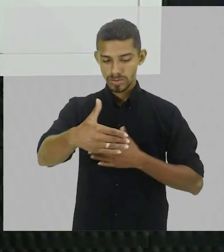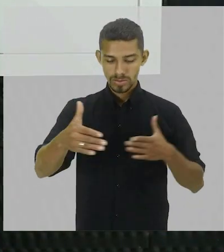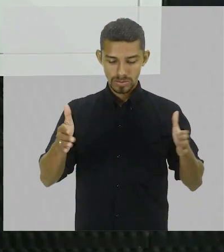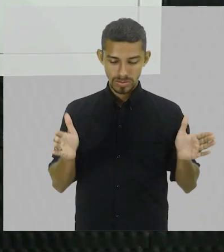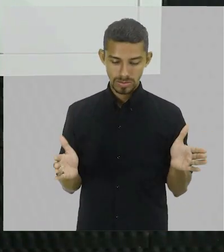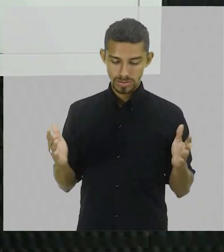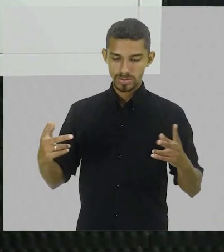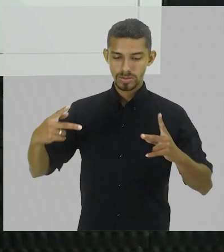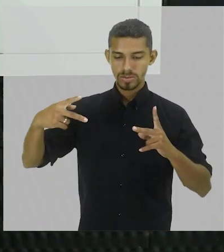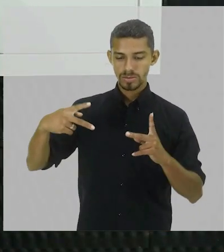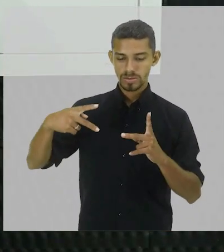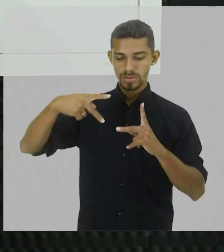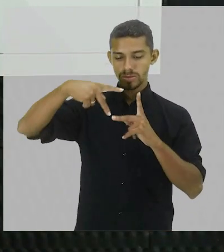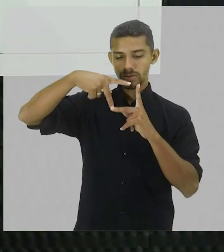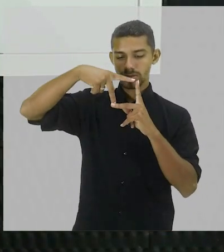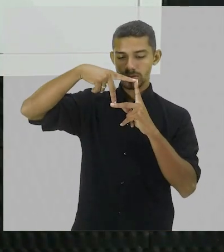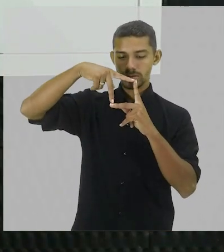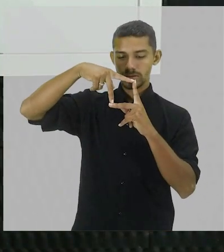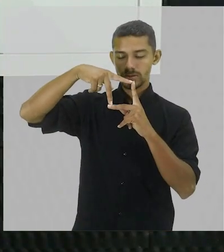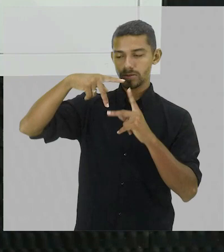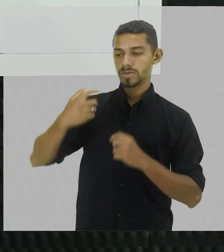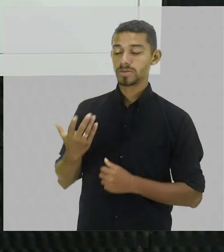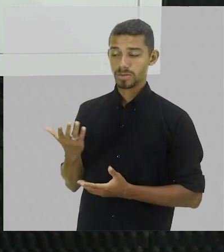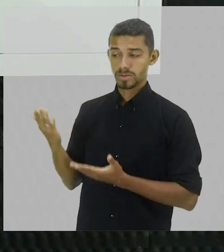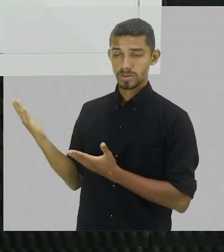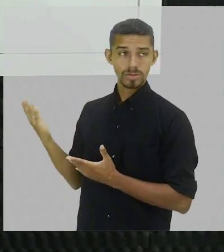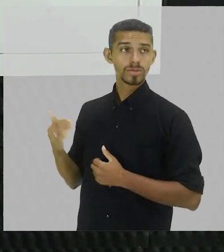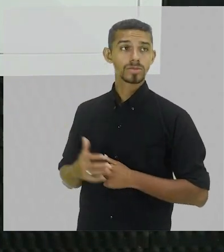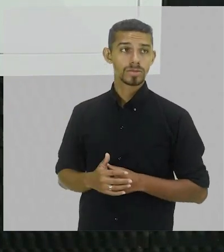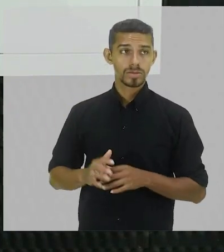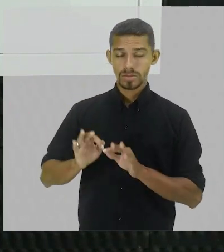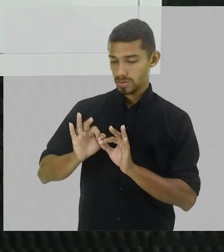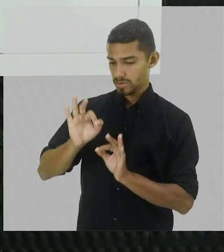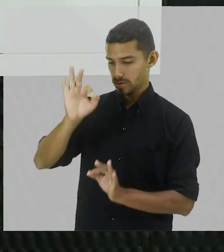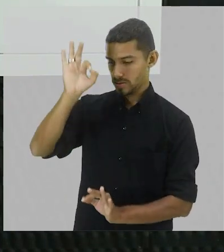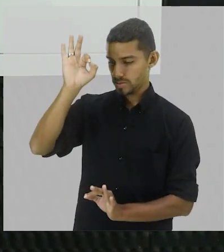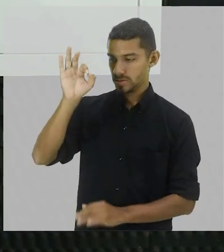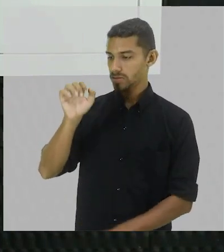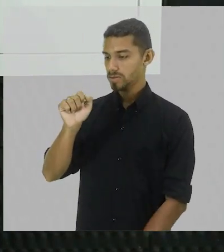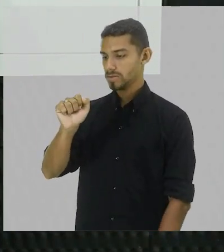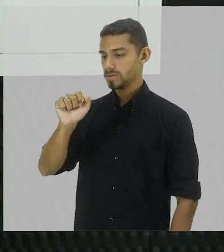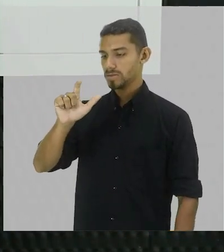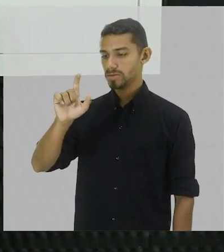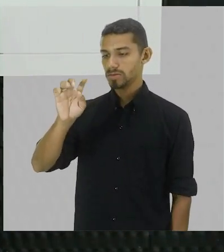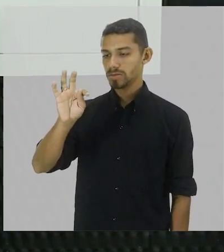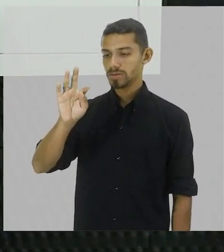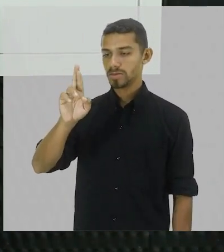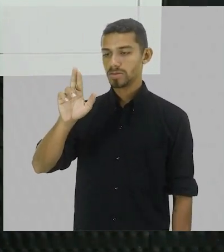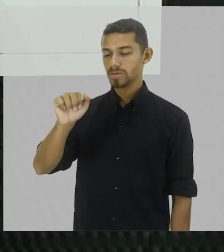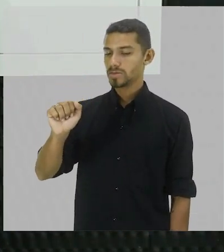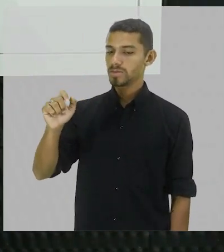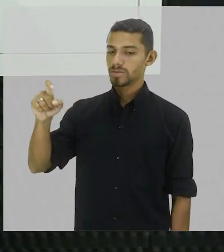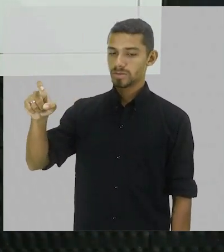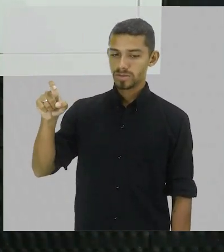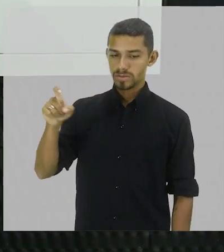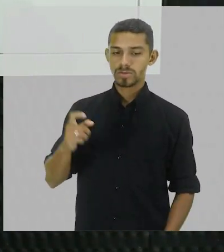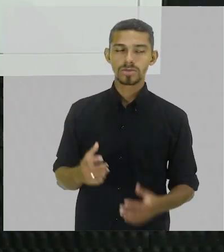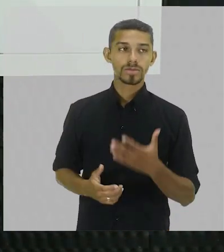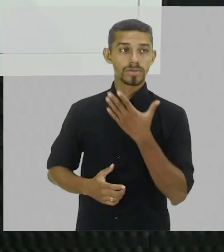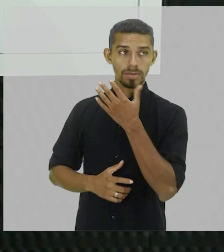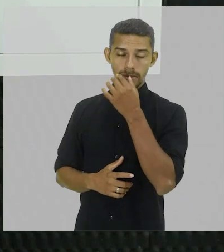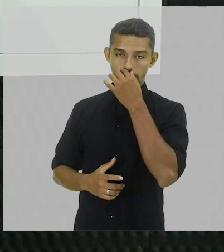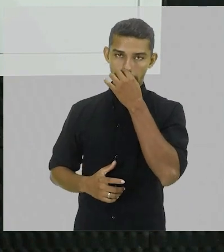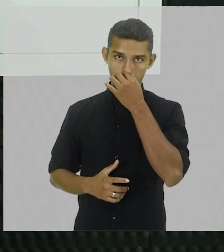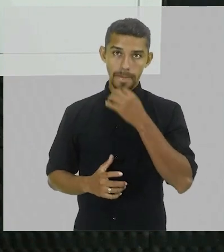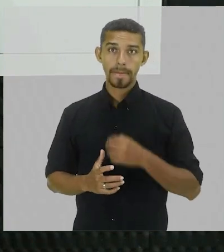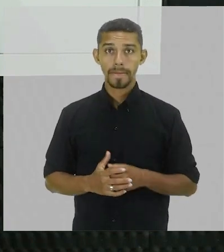né, 50 por 50 e está aqui até uma altura X. Tá? Aumentou aqui. Essa aqui é o que